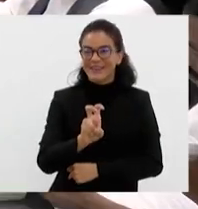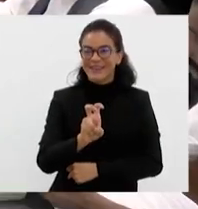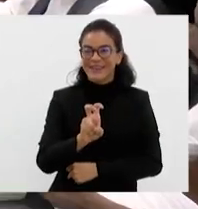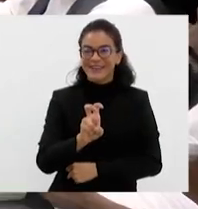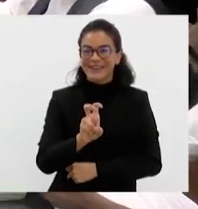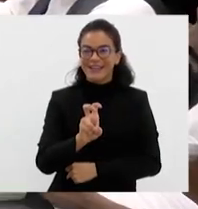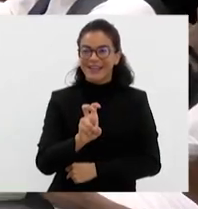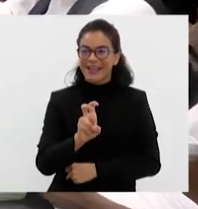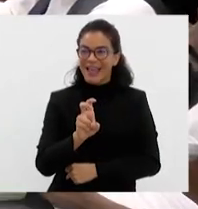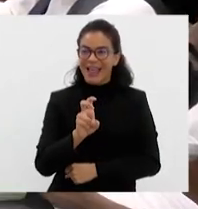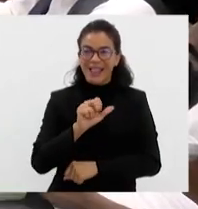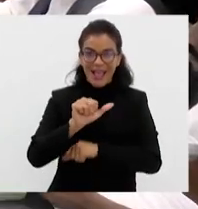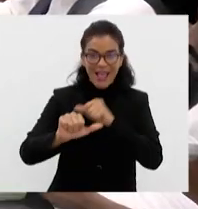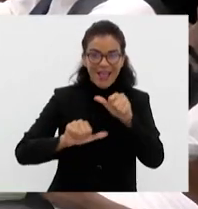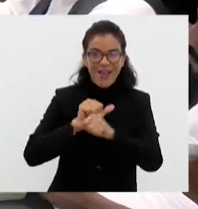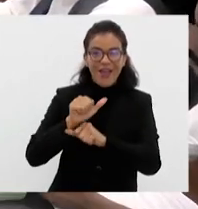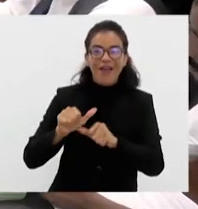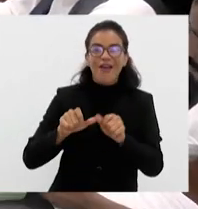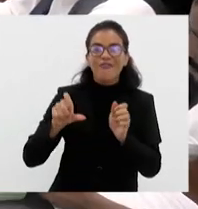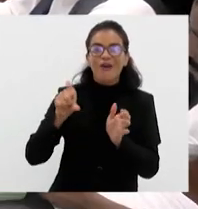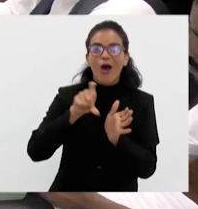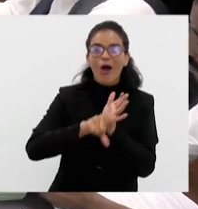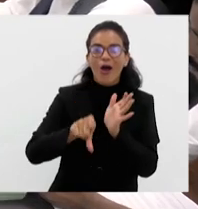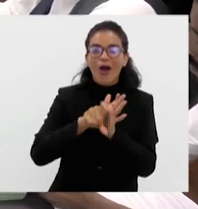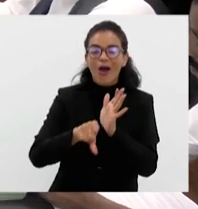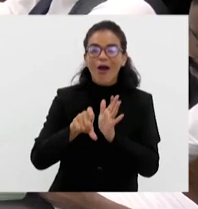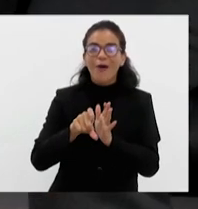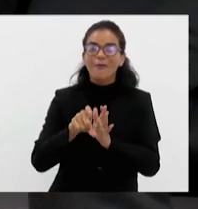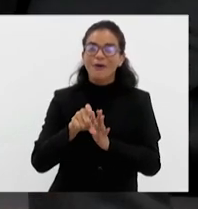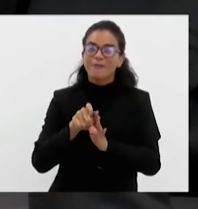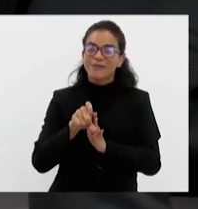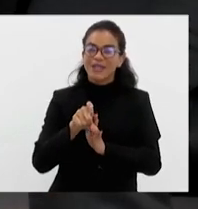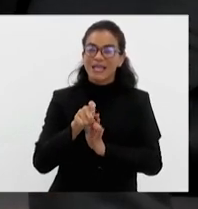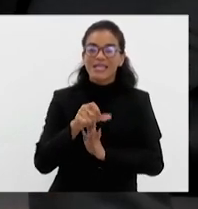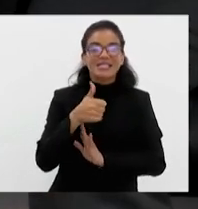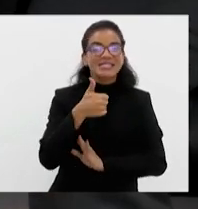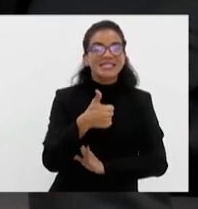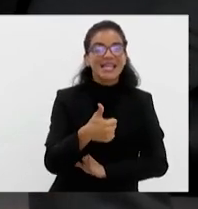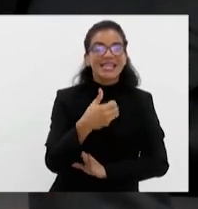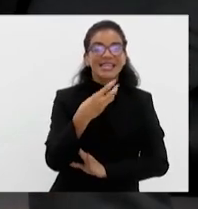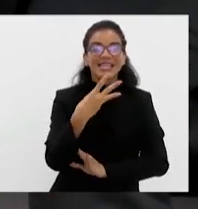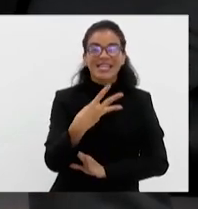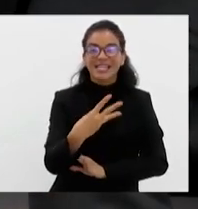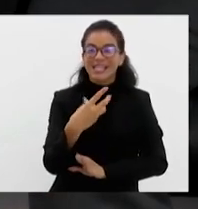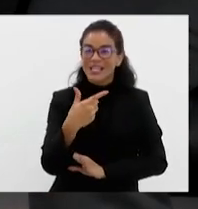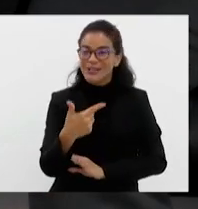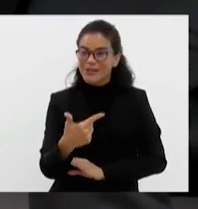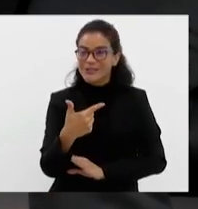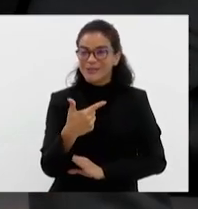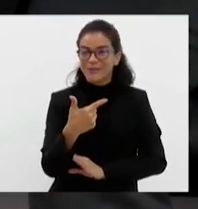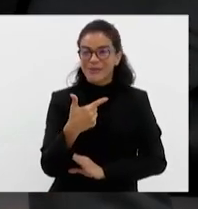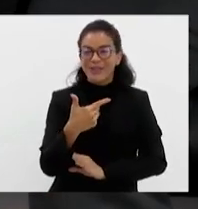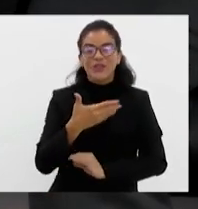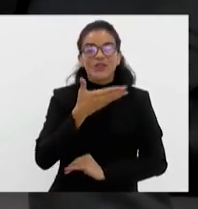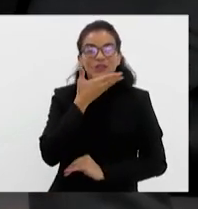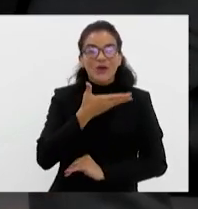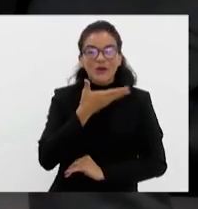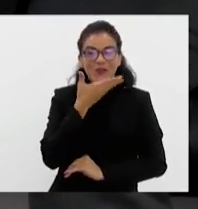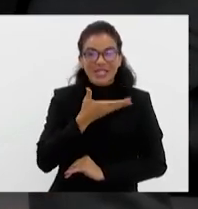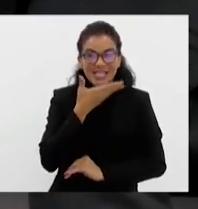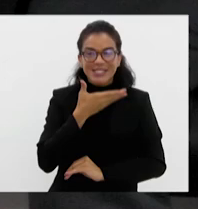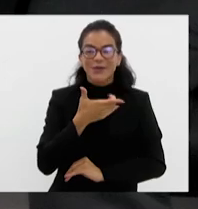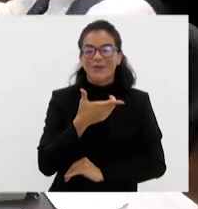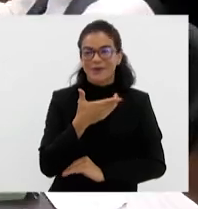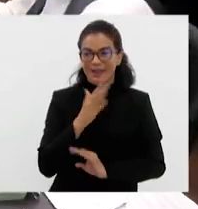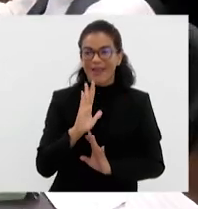Reforma tributária, não foi? Acabei de dizer, emenda constitucional 132, de 21 de dezembro de 22, essa que